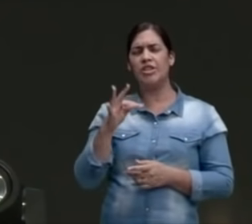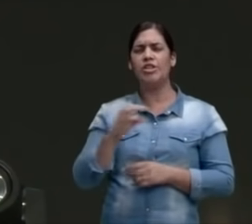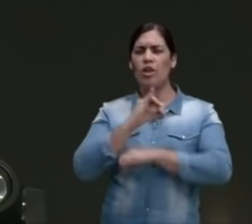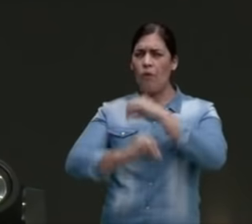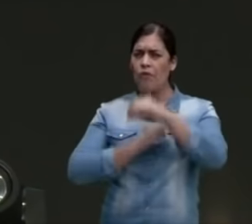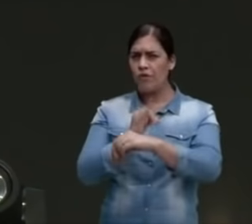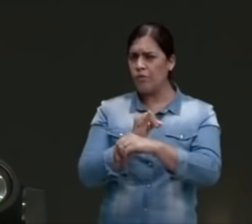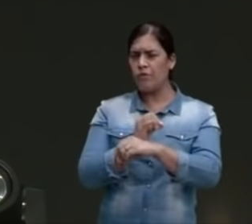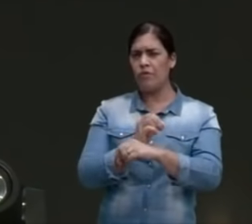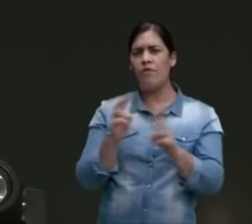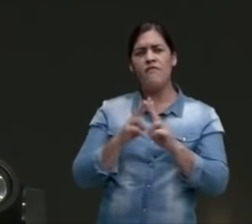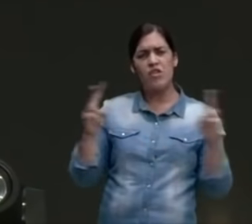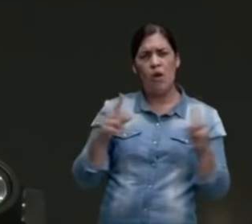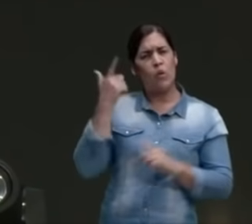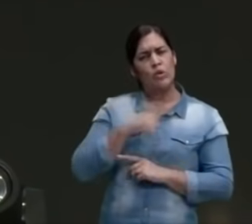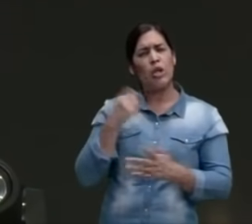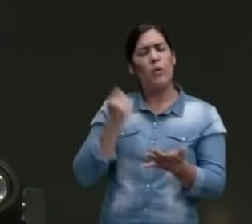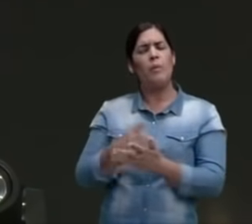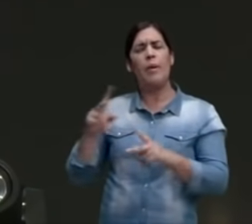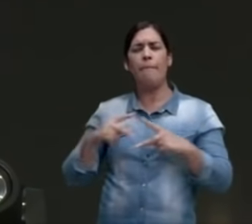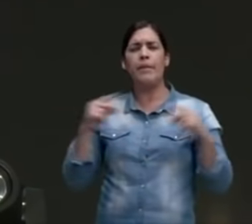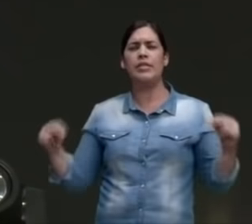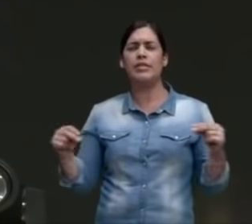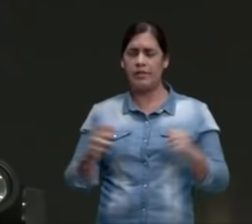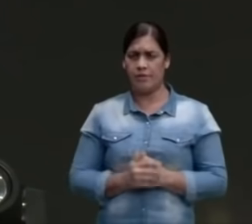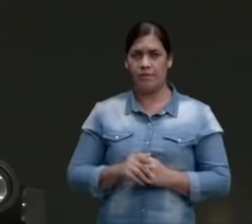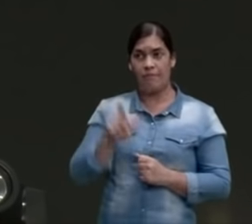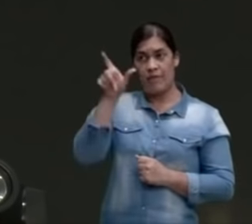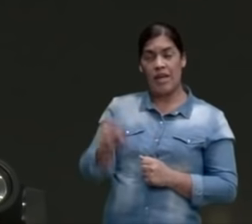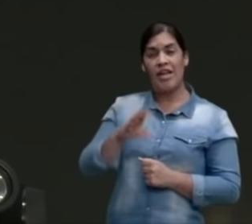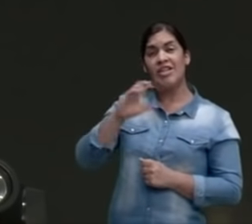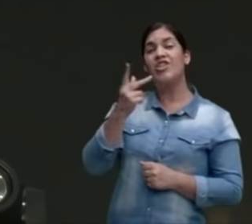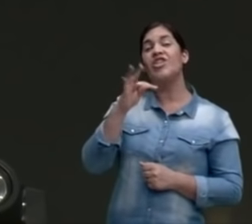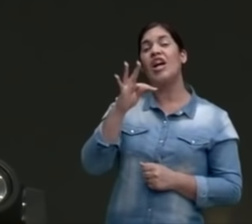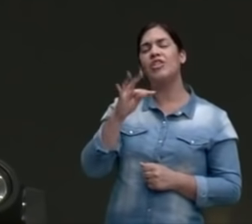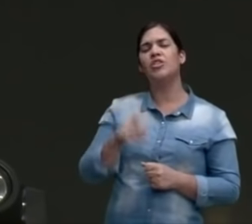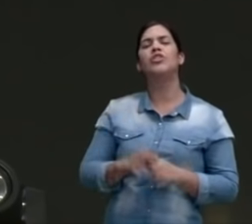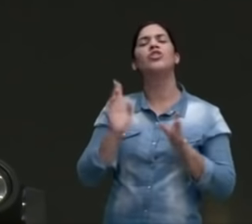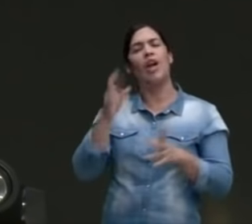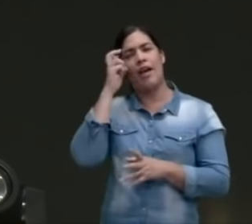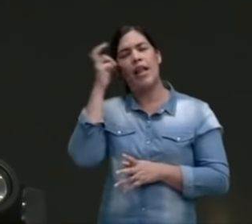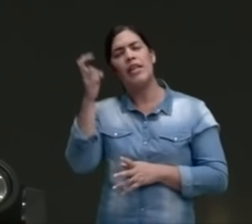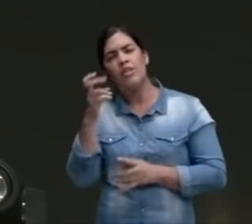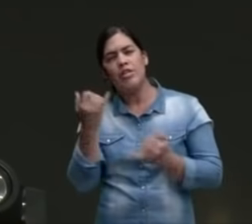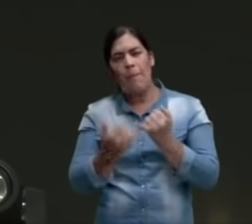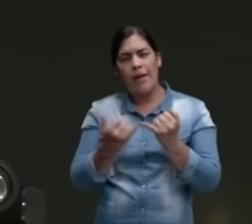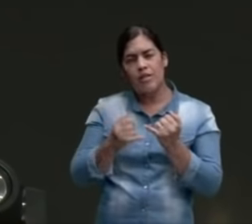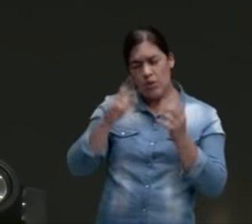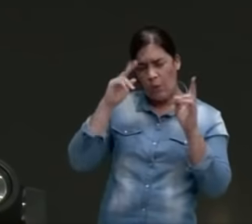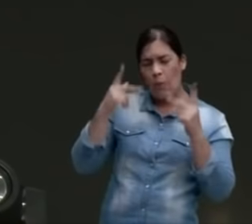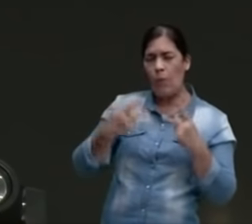loja virtual, para comprar um presente. Aquele chat, ele já está ficando inteligente, está ficando cada vez mais parecido com o ser